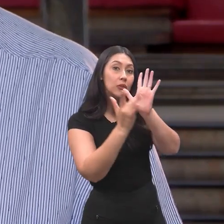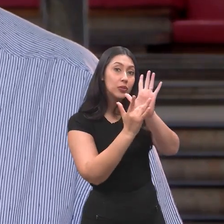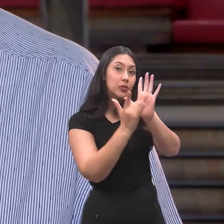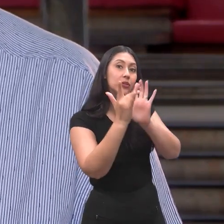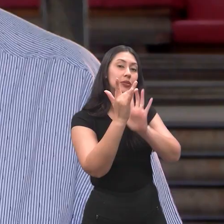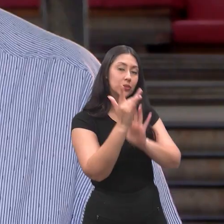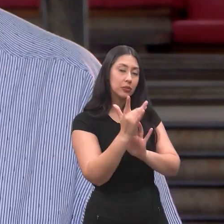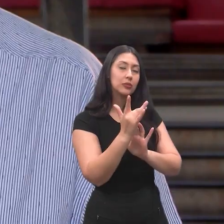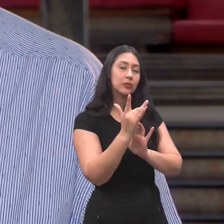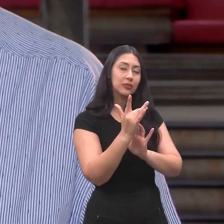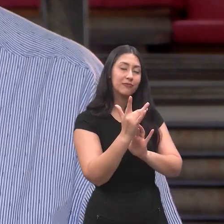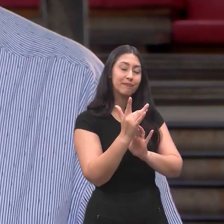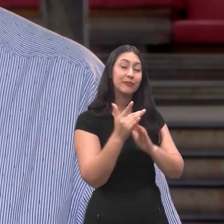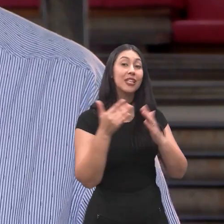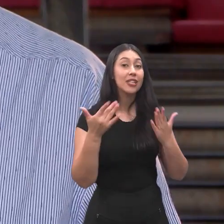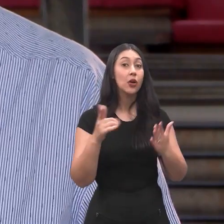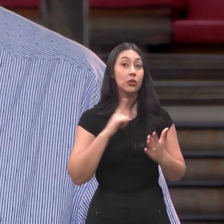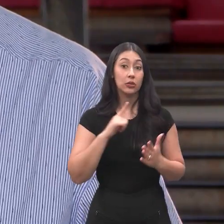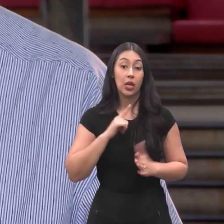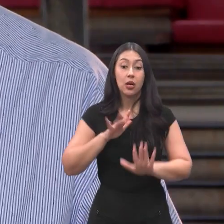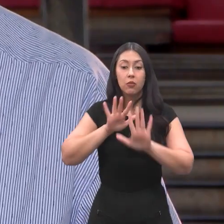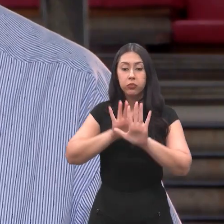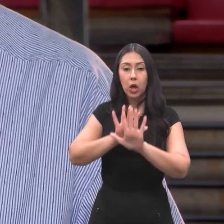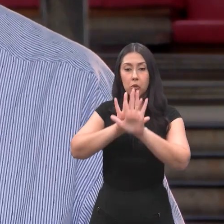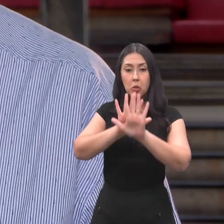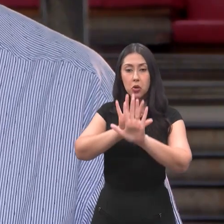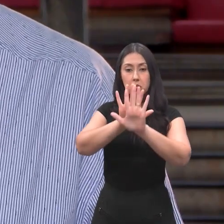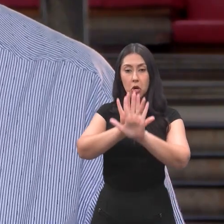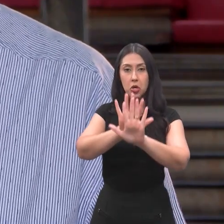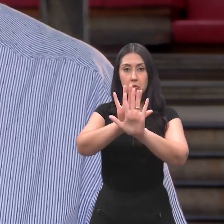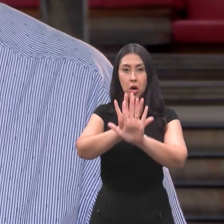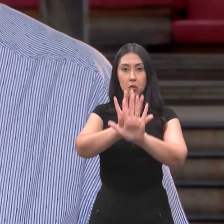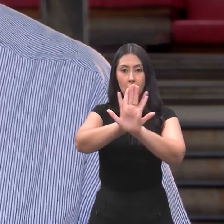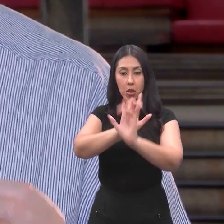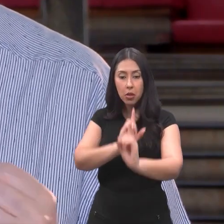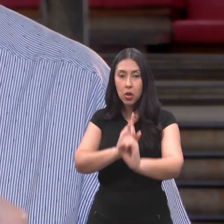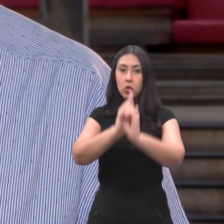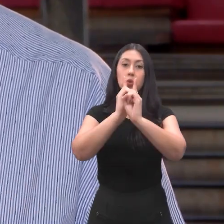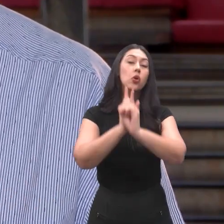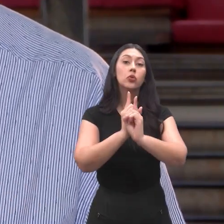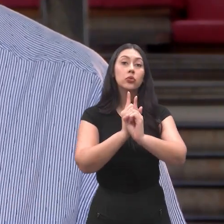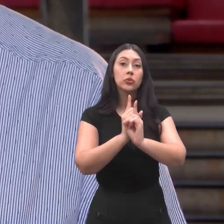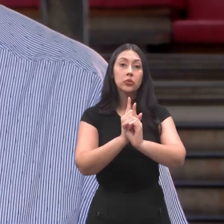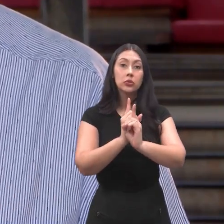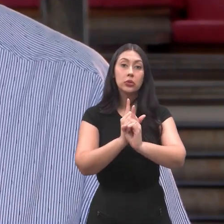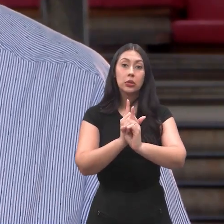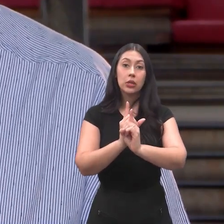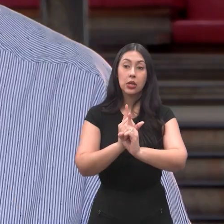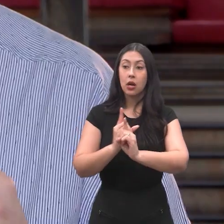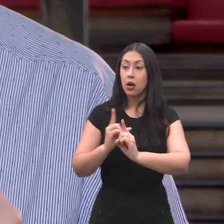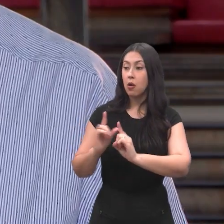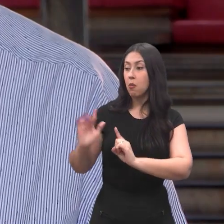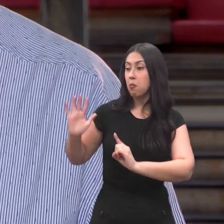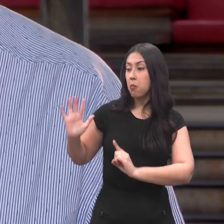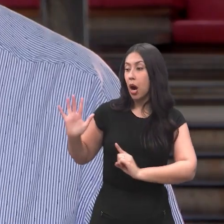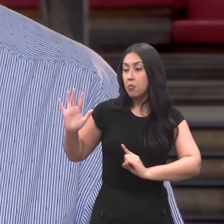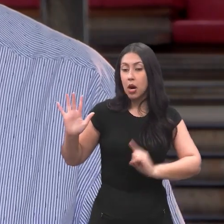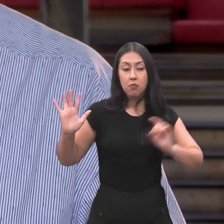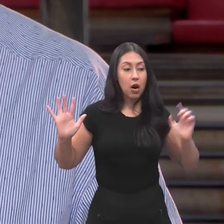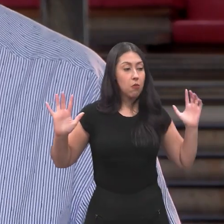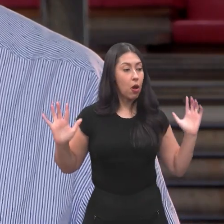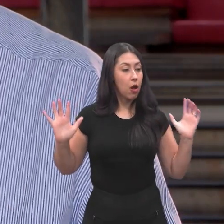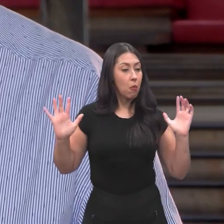a caminho do Calvário. Então, costuma-se fazer a procissão do encontro. Essa procissão, ao chegar na igreja, uma impagem vem de cada